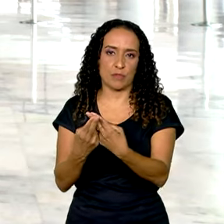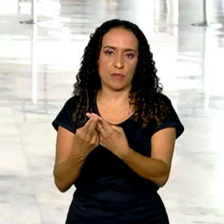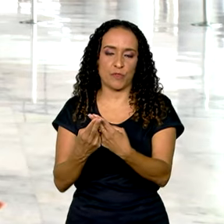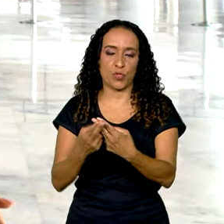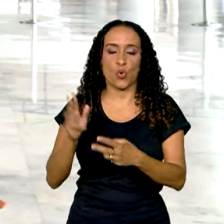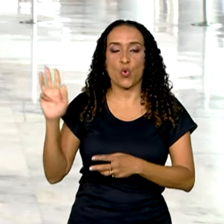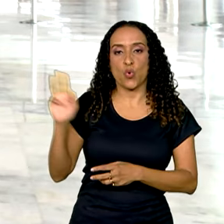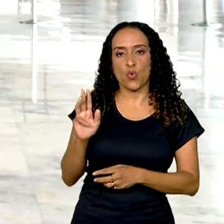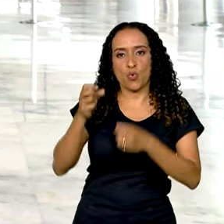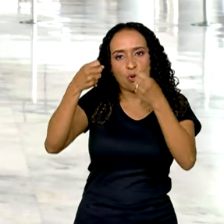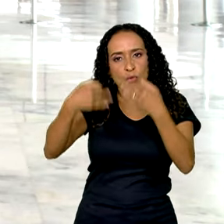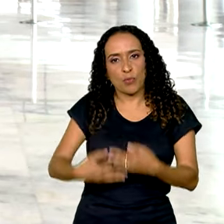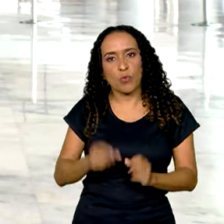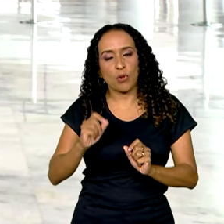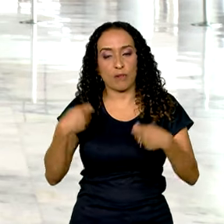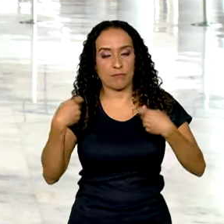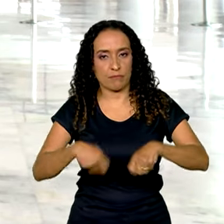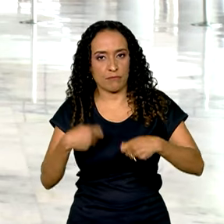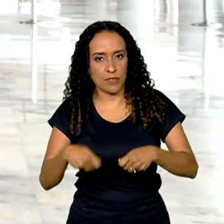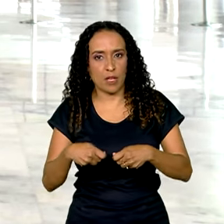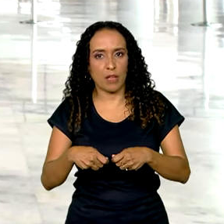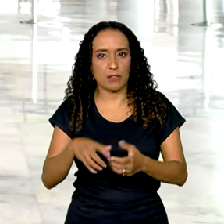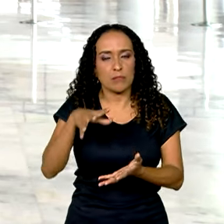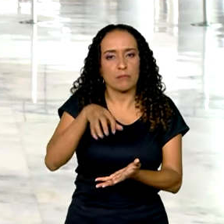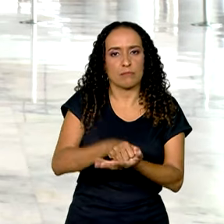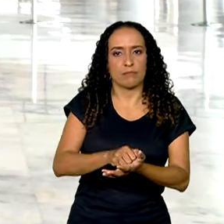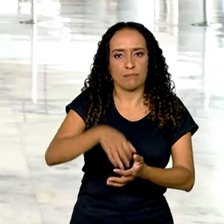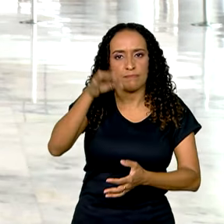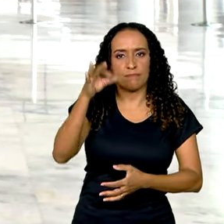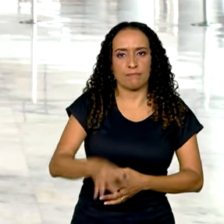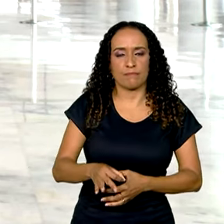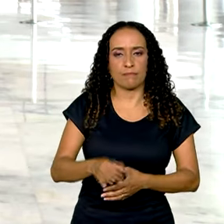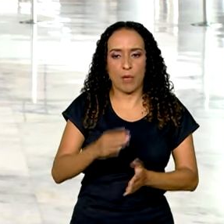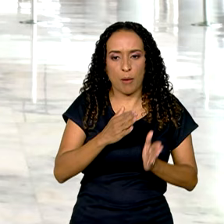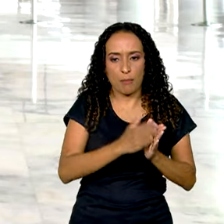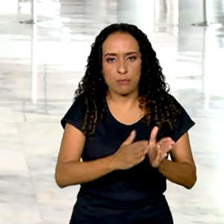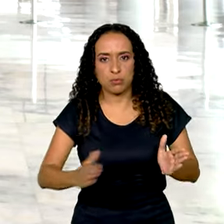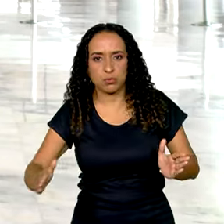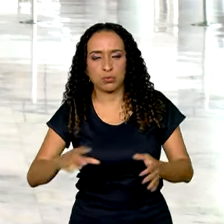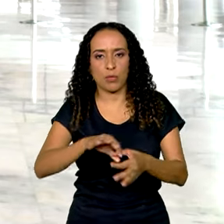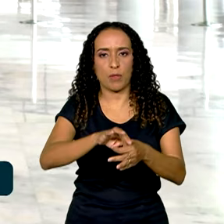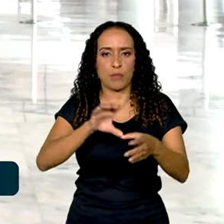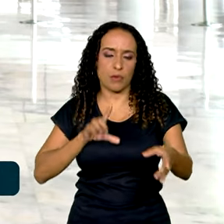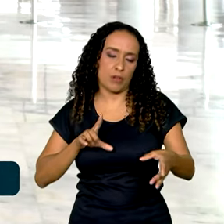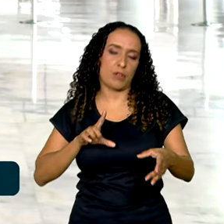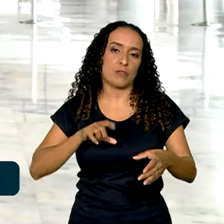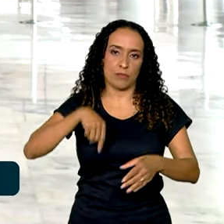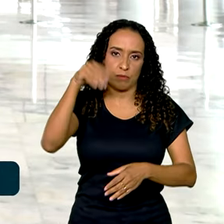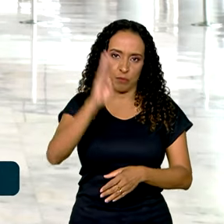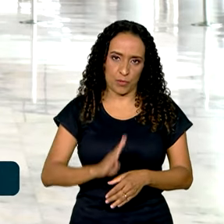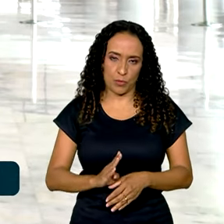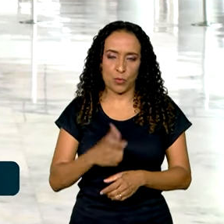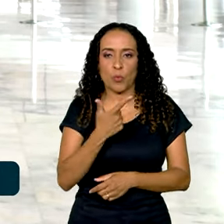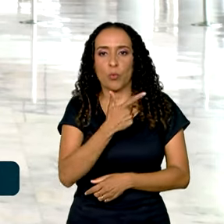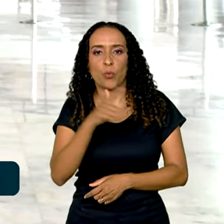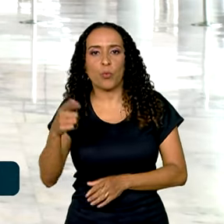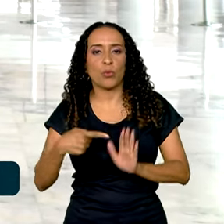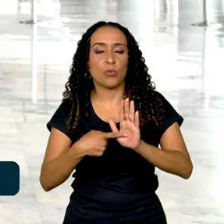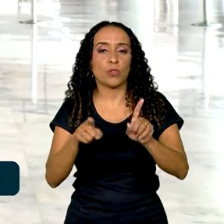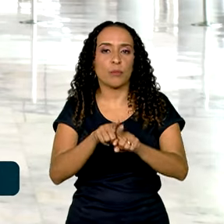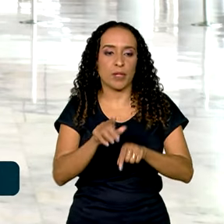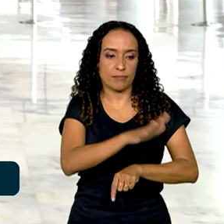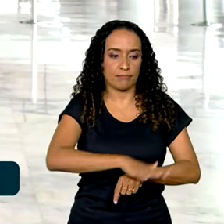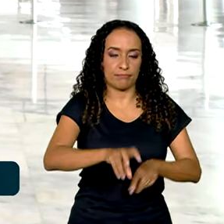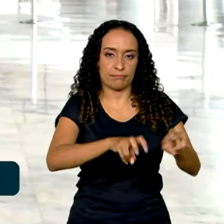Lula reforçou a necessidade de consolidar o processo democrático do país. Outro destaque foi para a